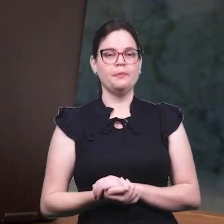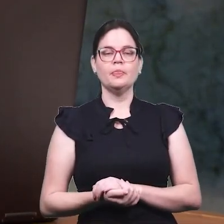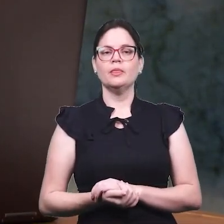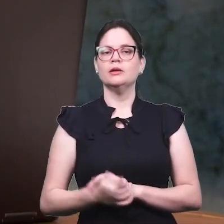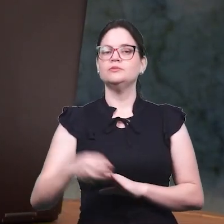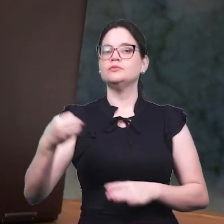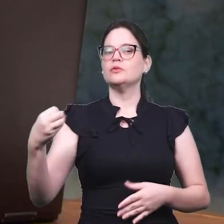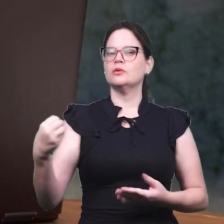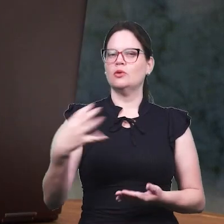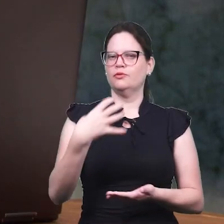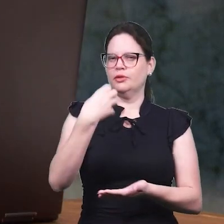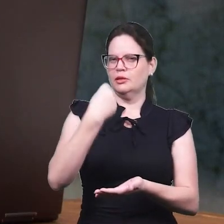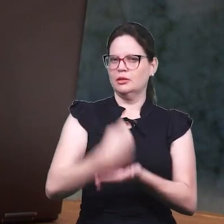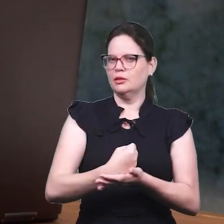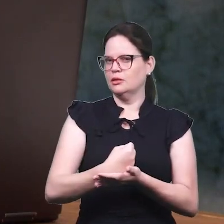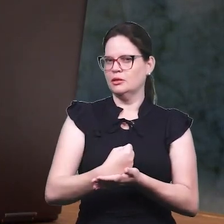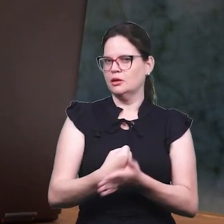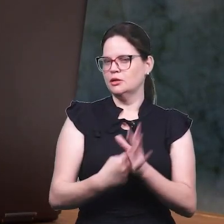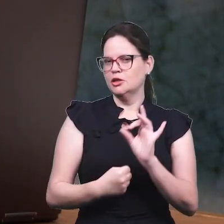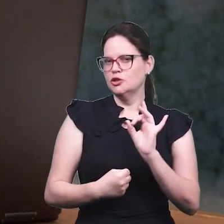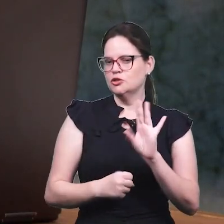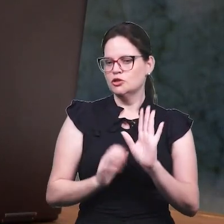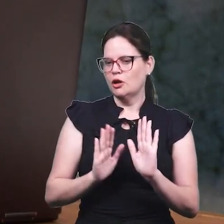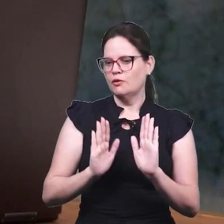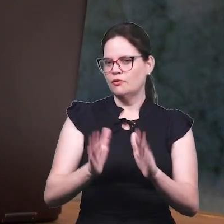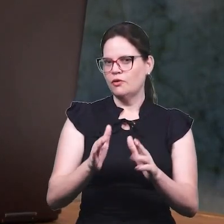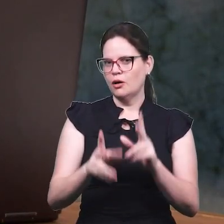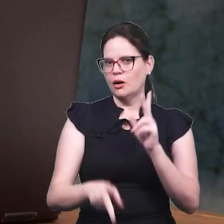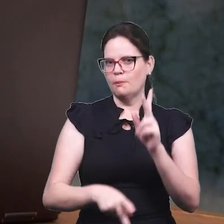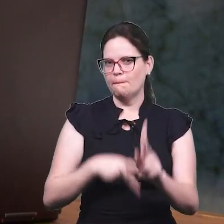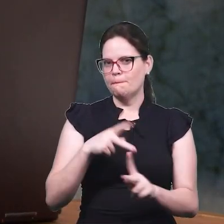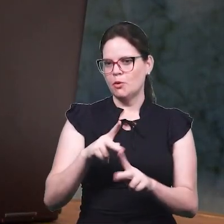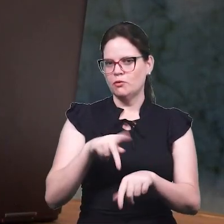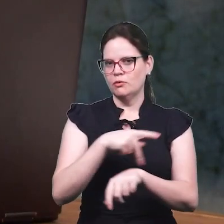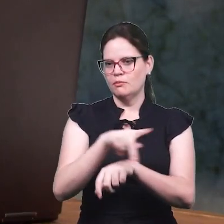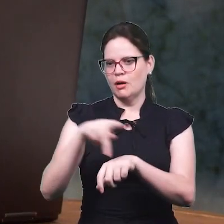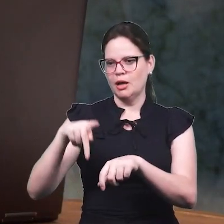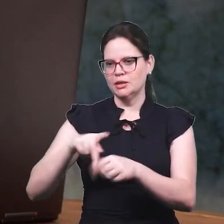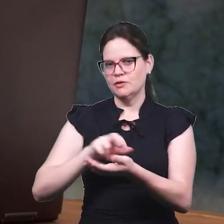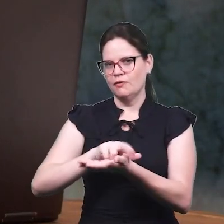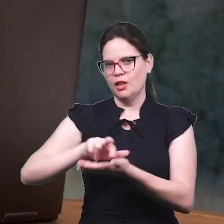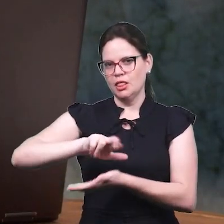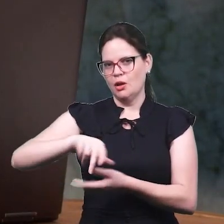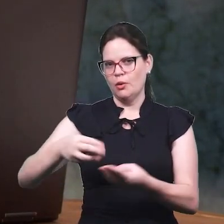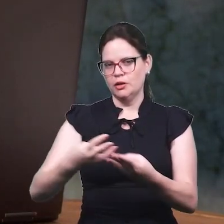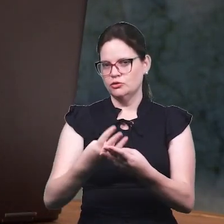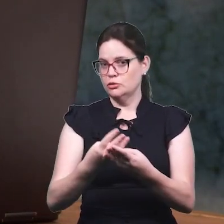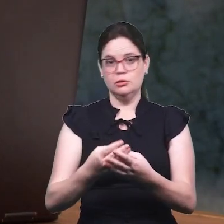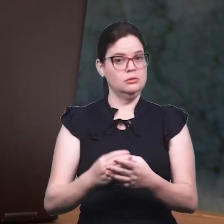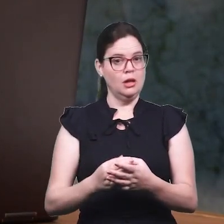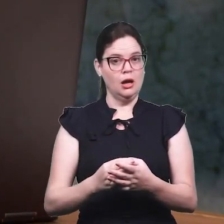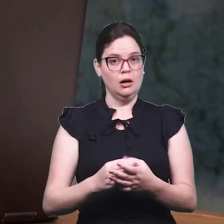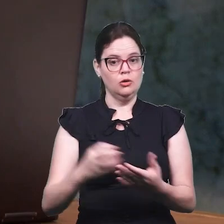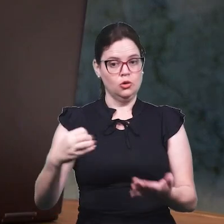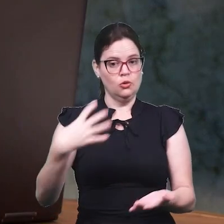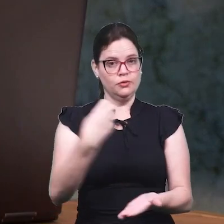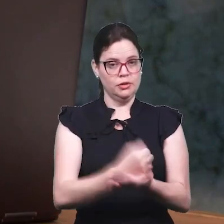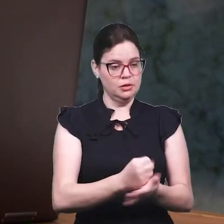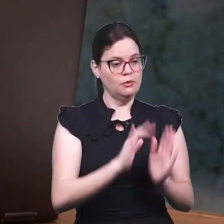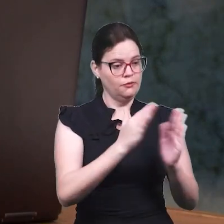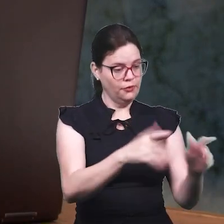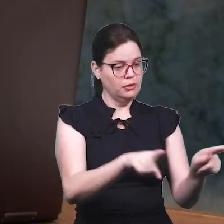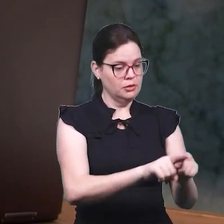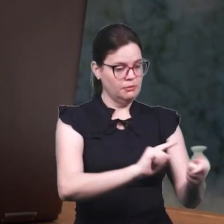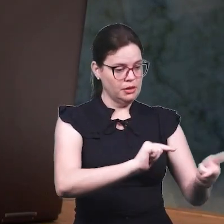o Novo Testamento foi só para os gentios? Não, o Novo Testamento foi para